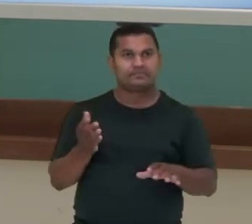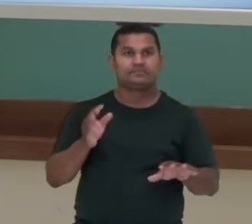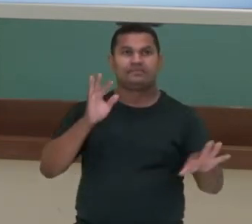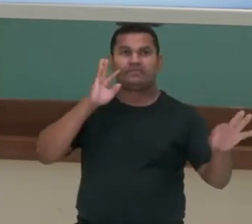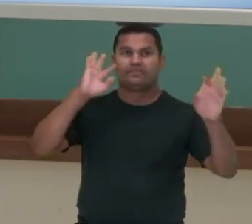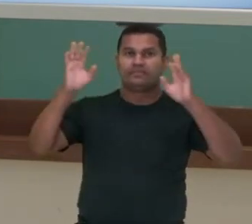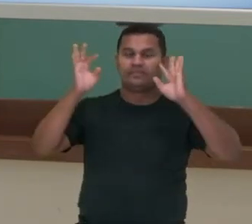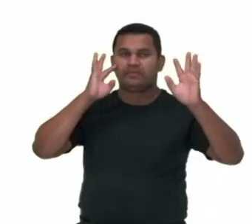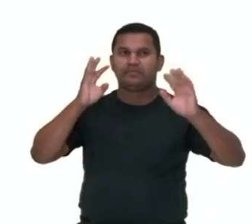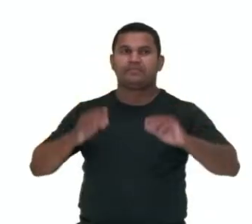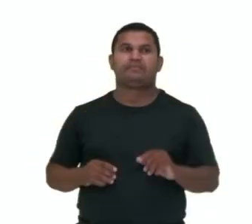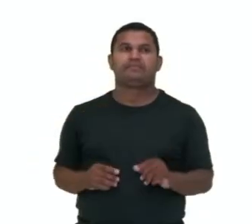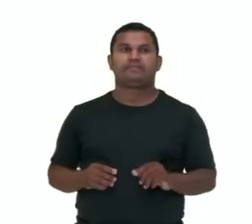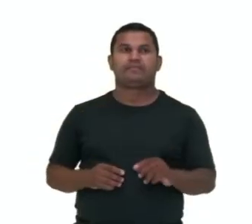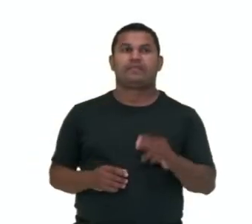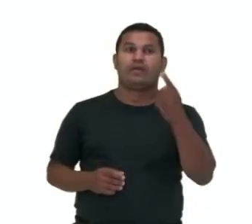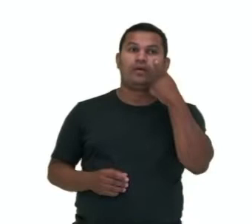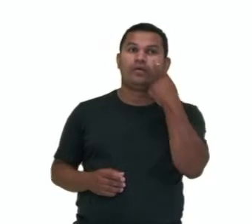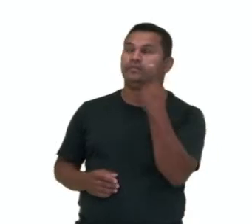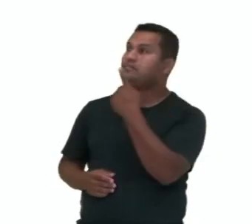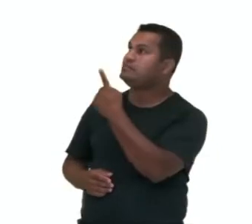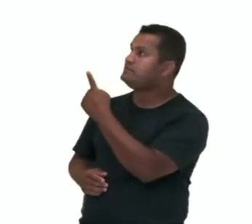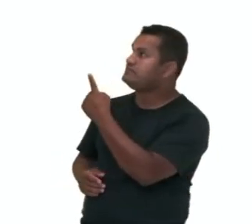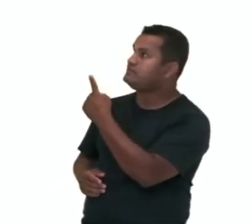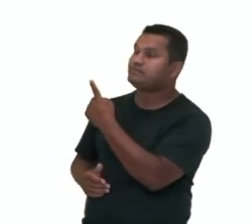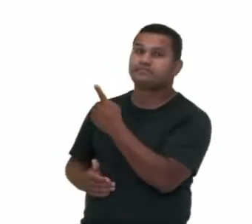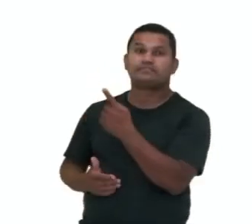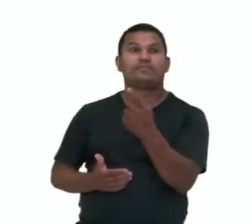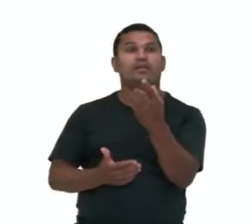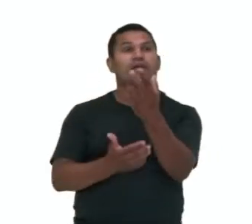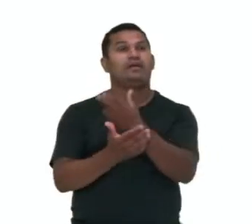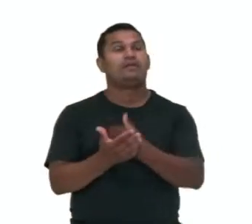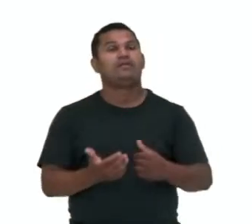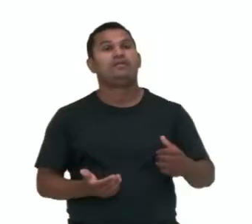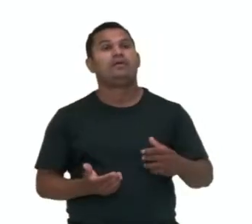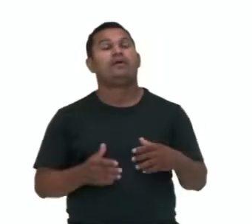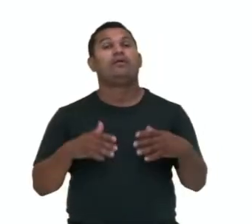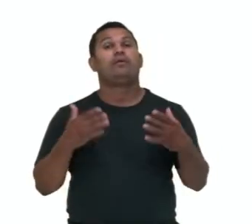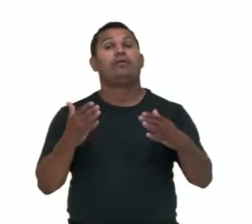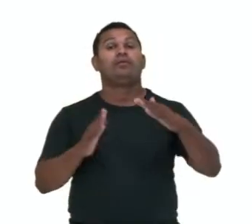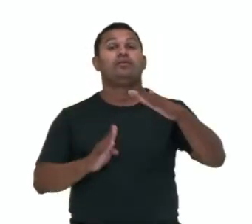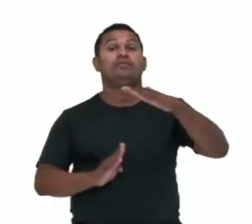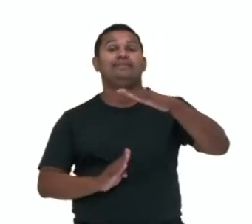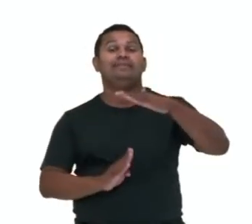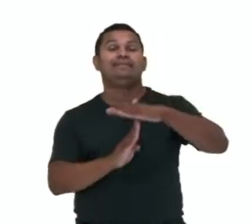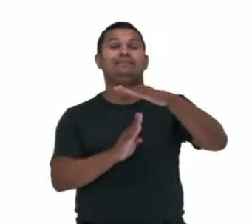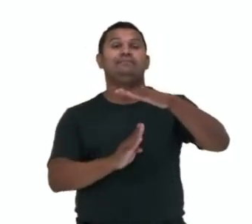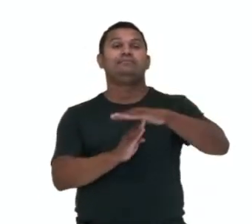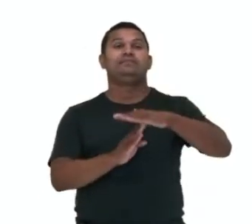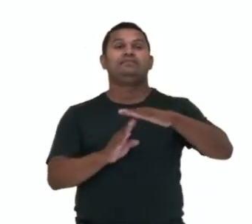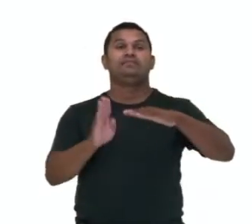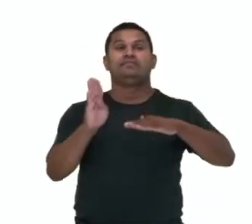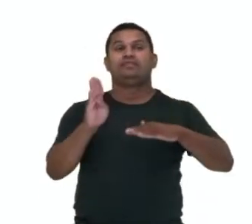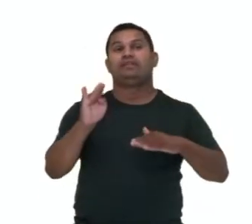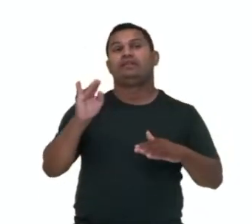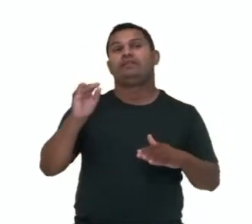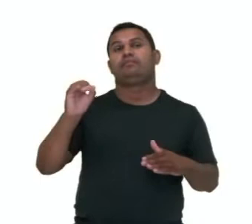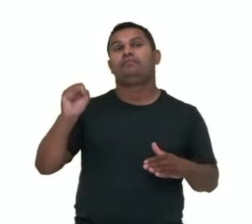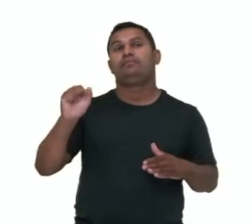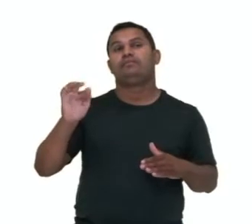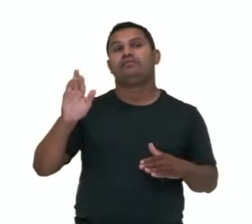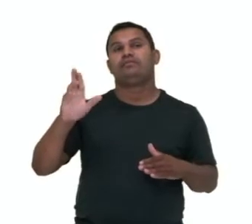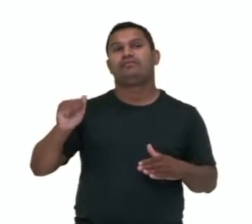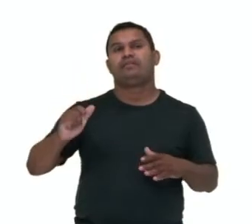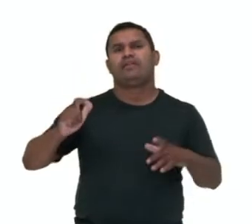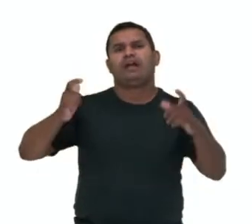estudo. Observando a imagem ao lado, quais são os limites da biosfera? A partir de onde